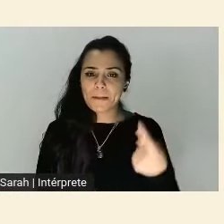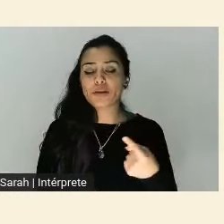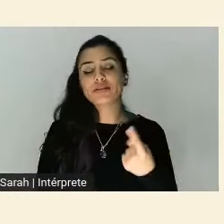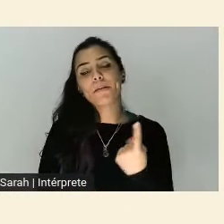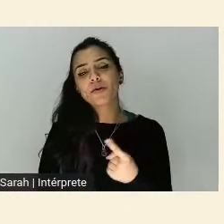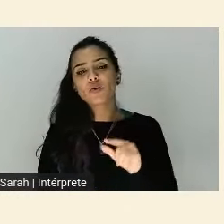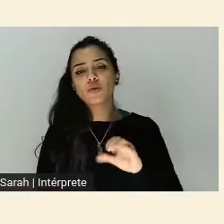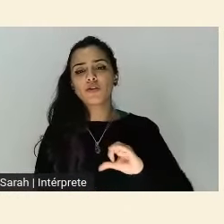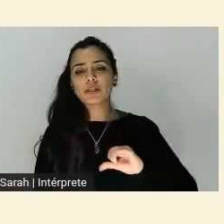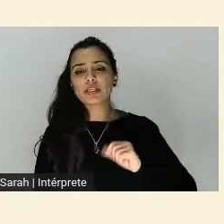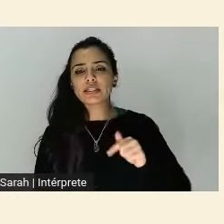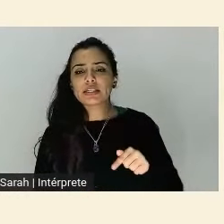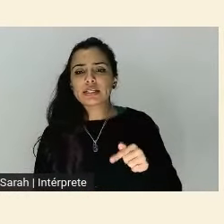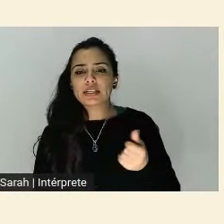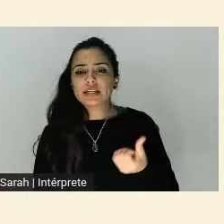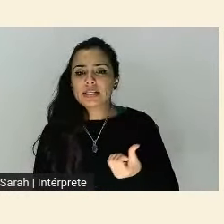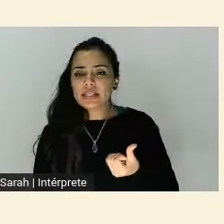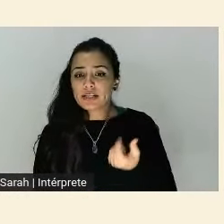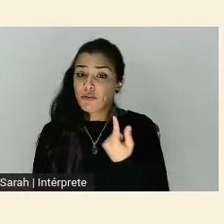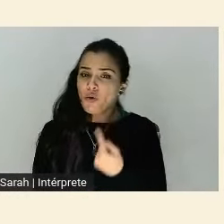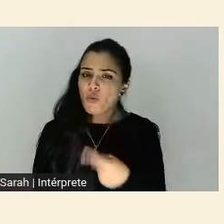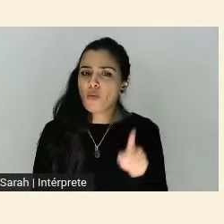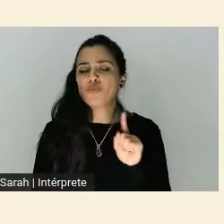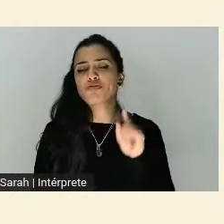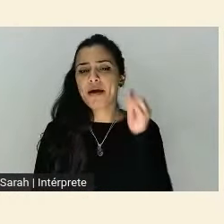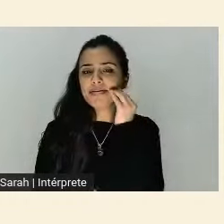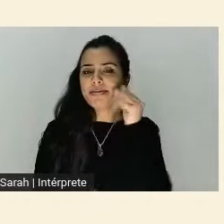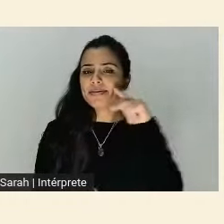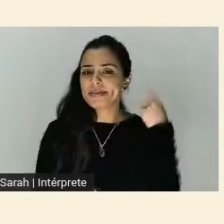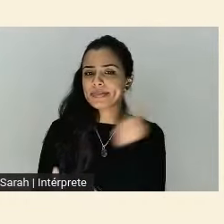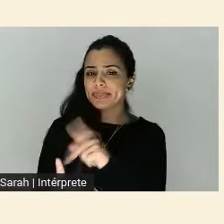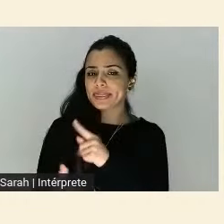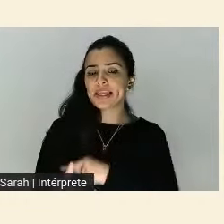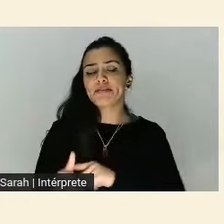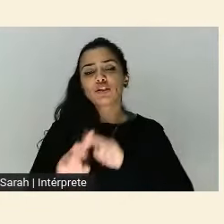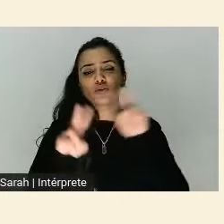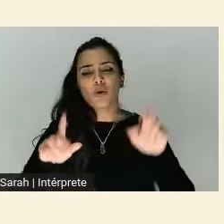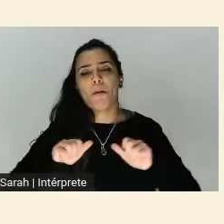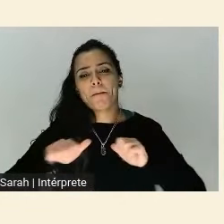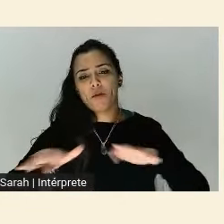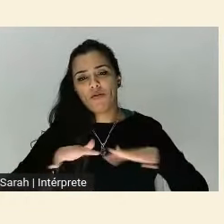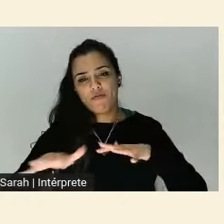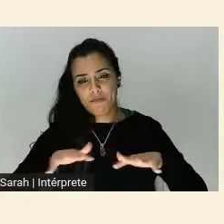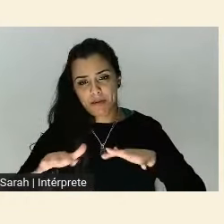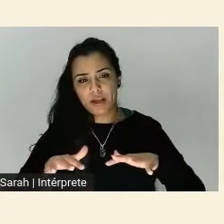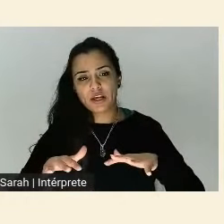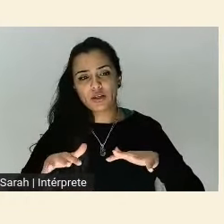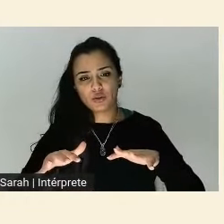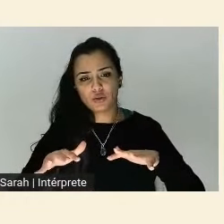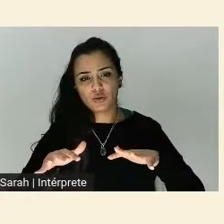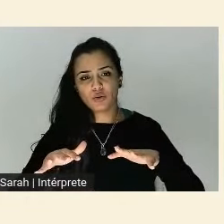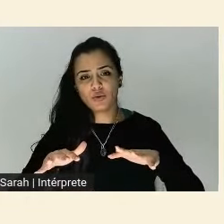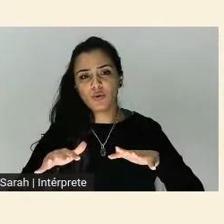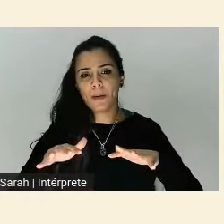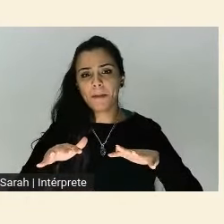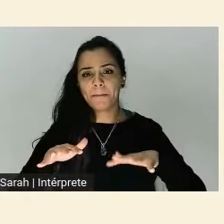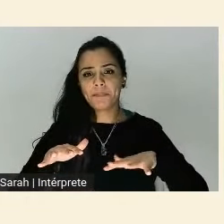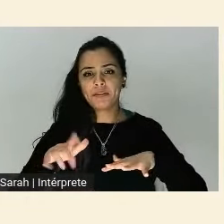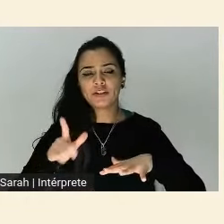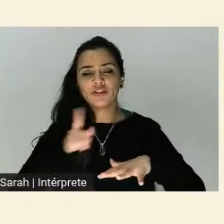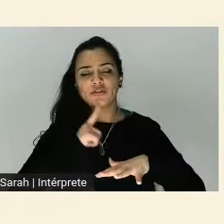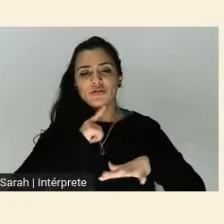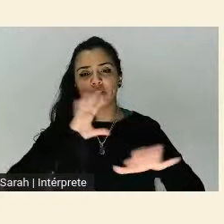é justamente uma última tentativa de que esse movimento dele passasse a fazer parte, né,